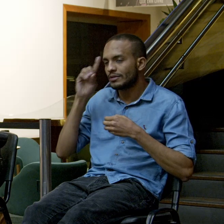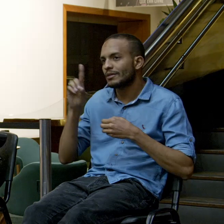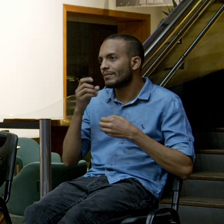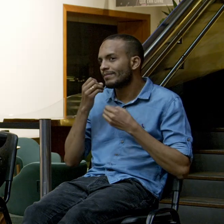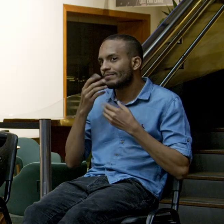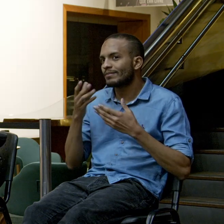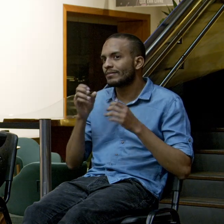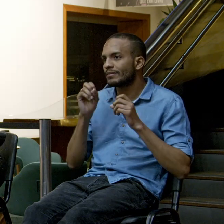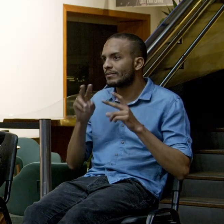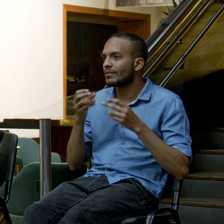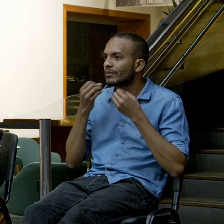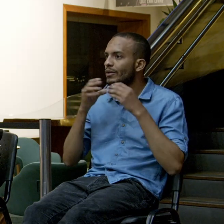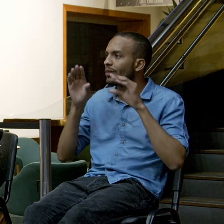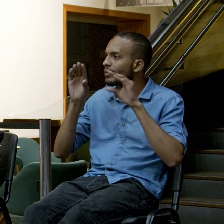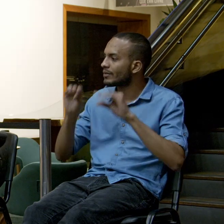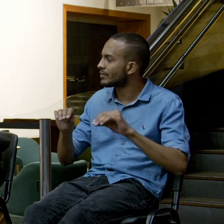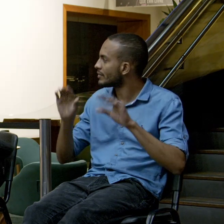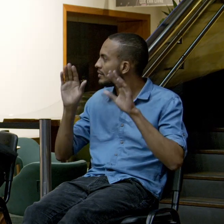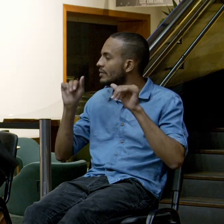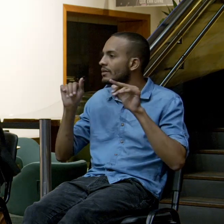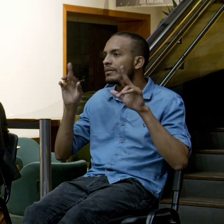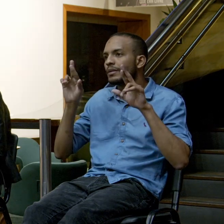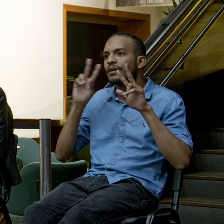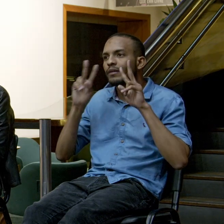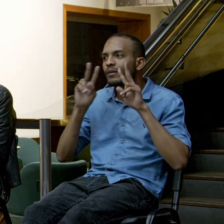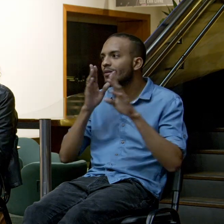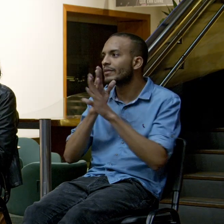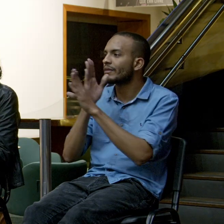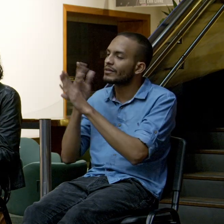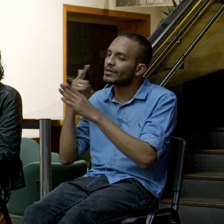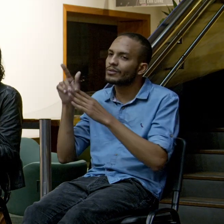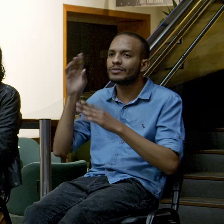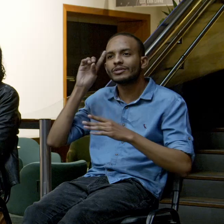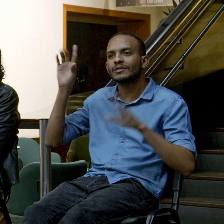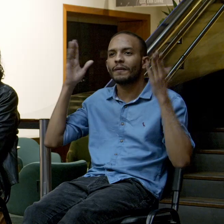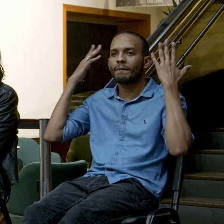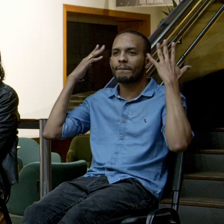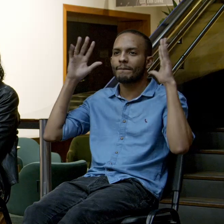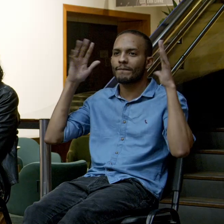a pena. Então, boa noite, espero vê-los em breve. Até mais.